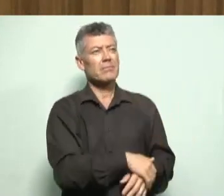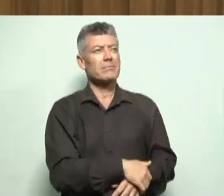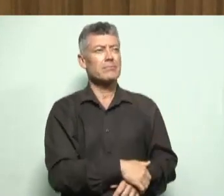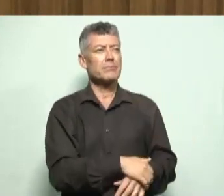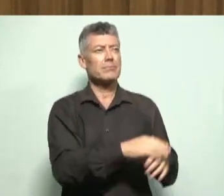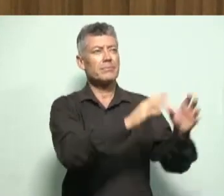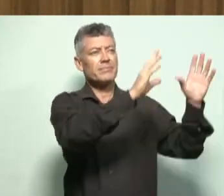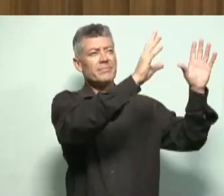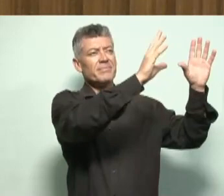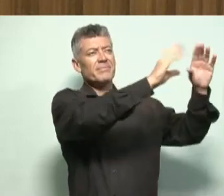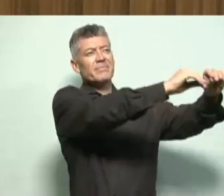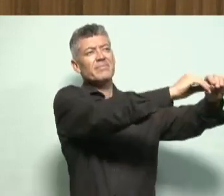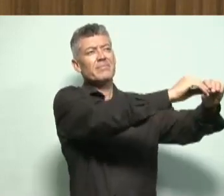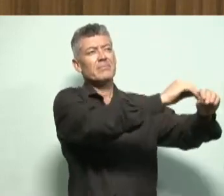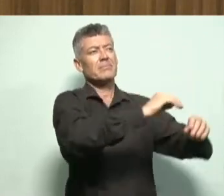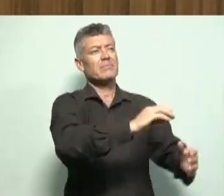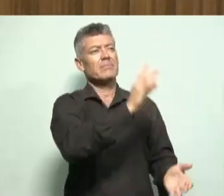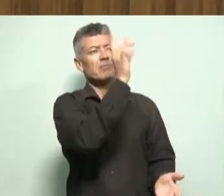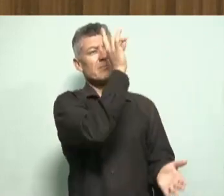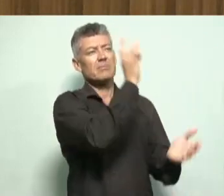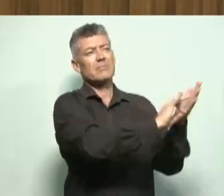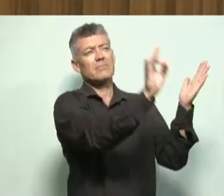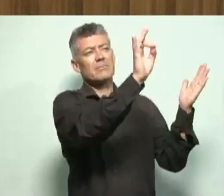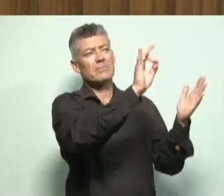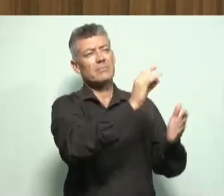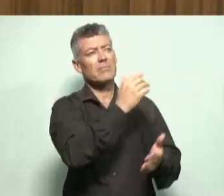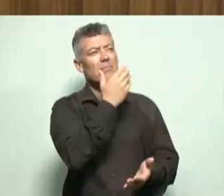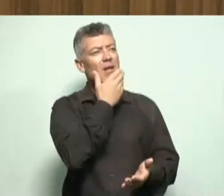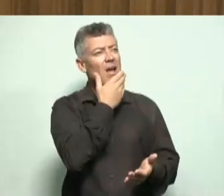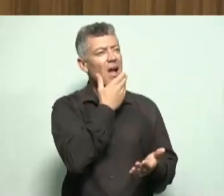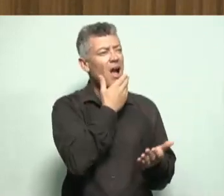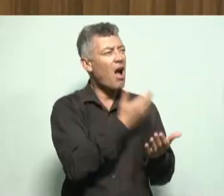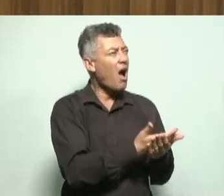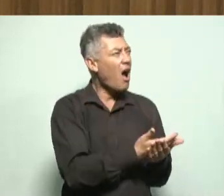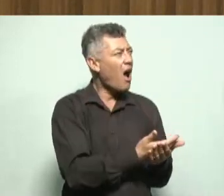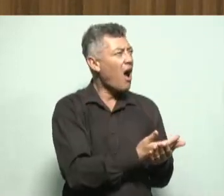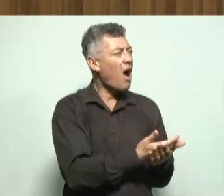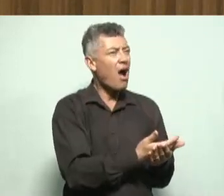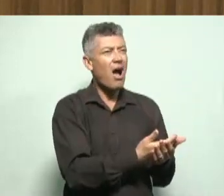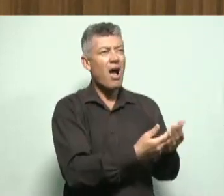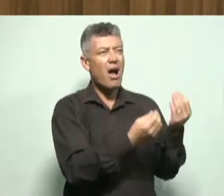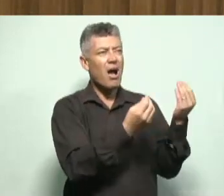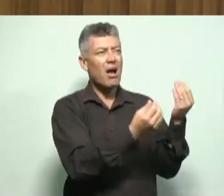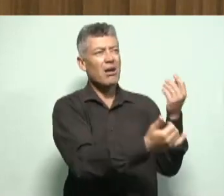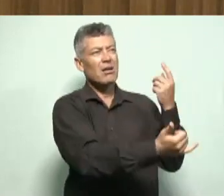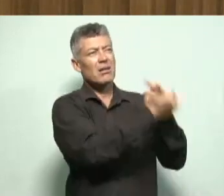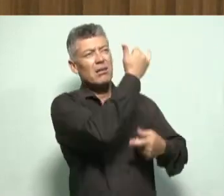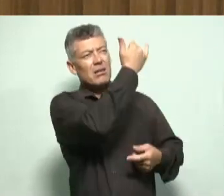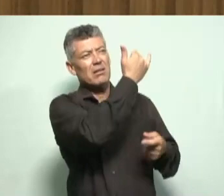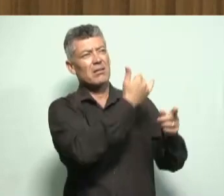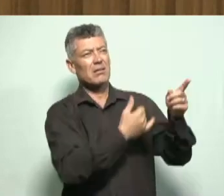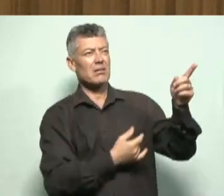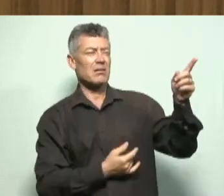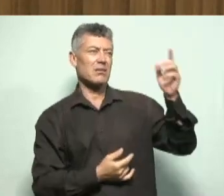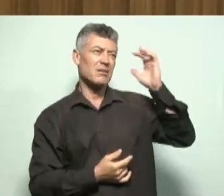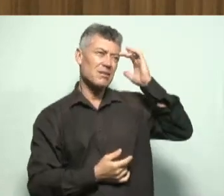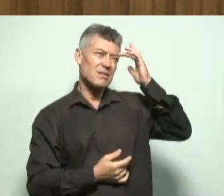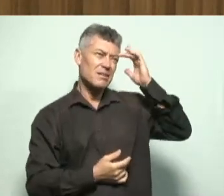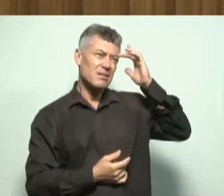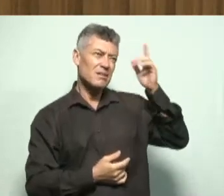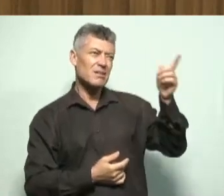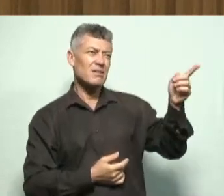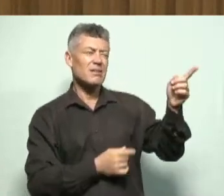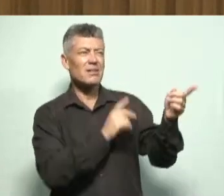Desliguei a televisão enojada, decepcionada, traída, porque eu achei que